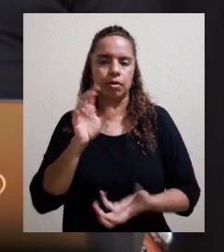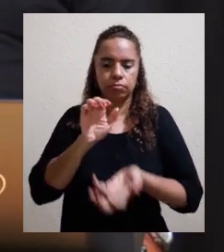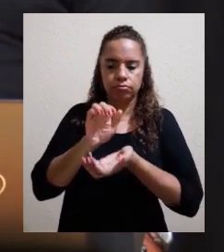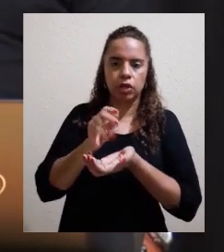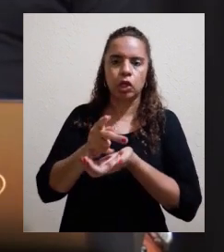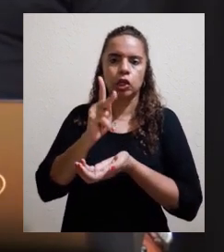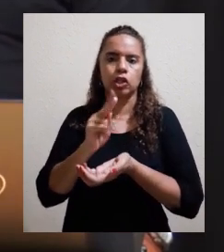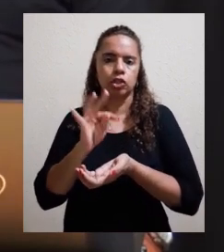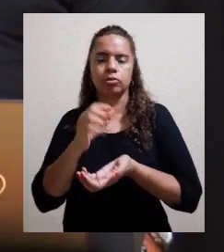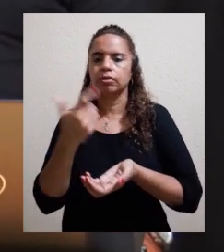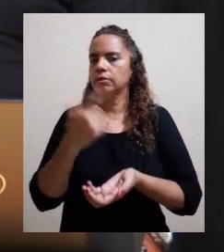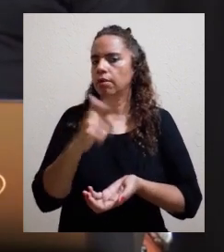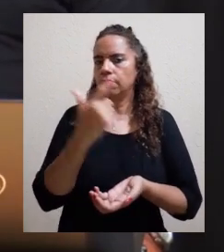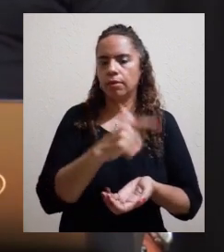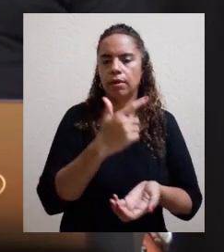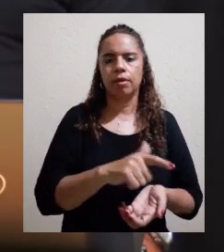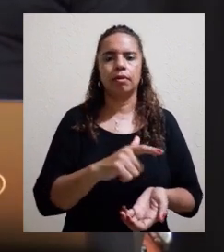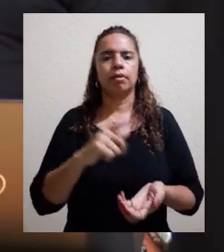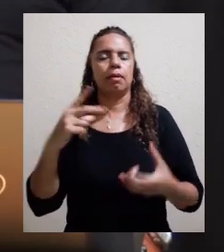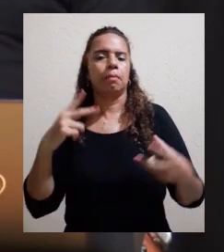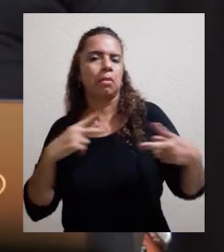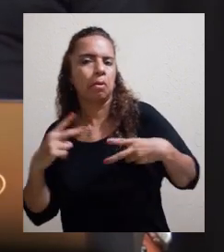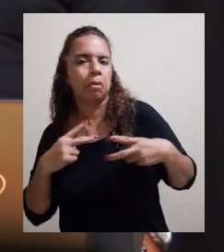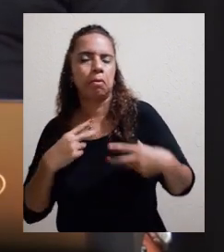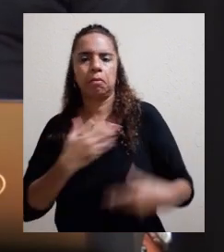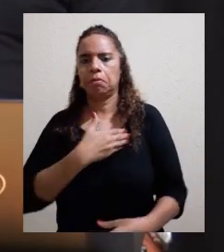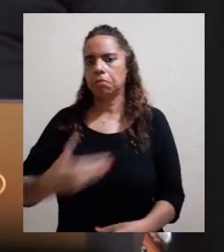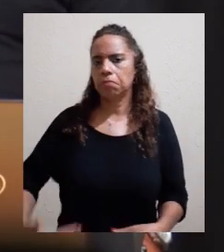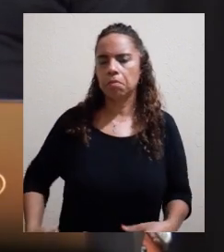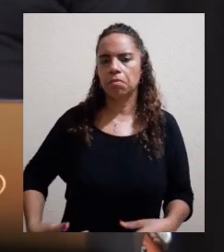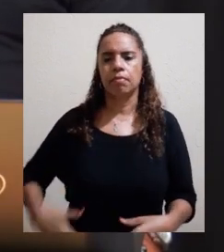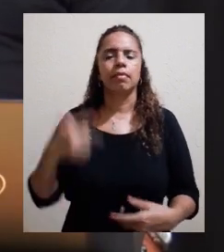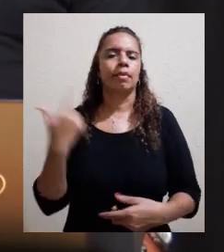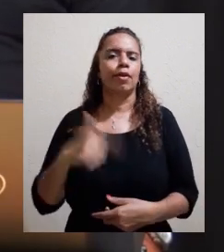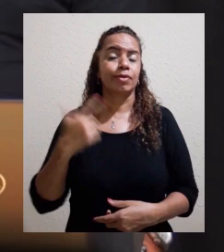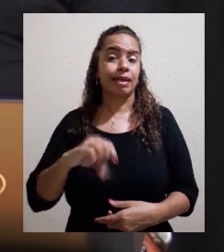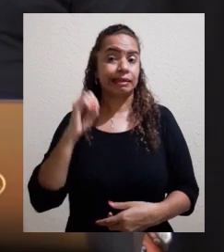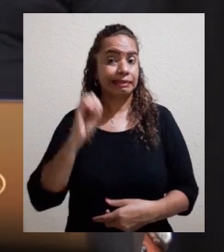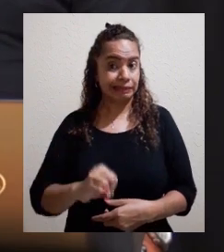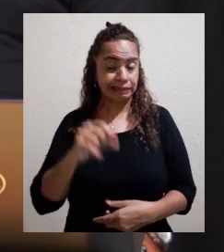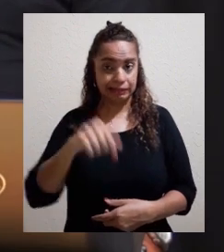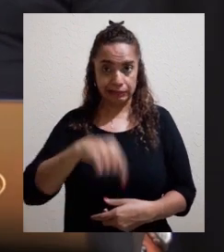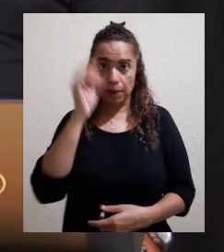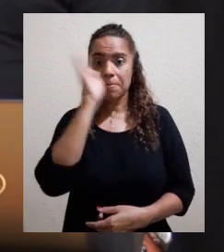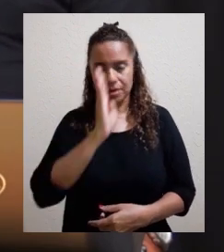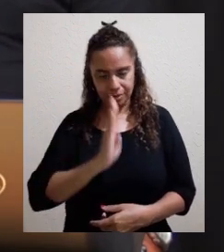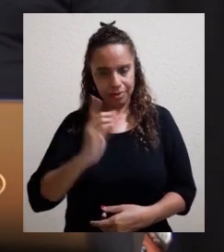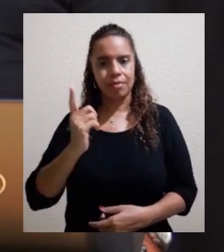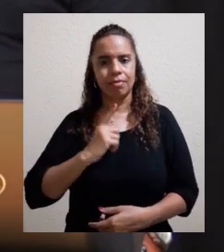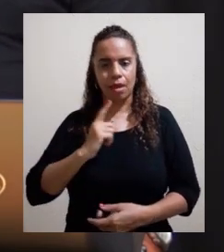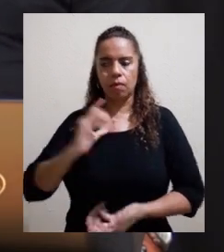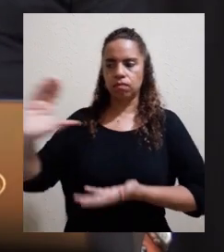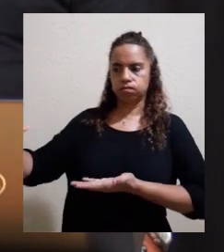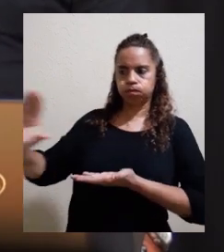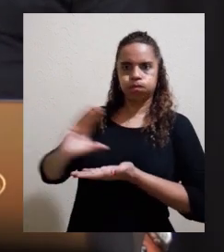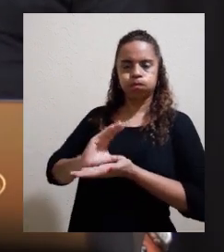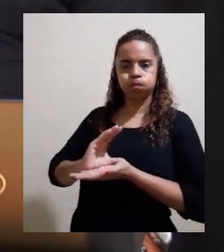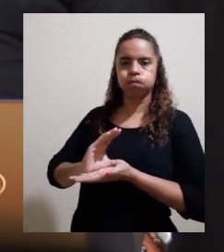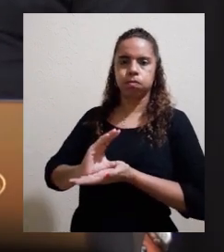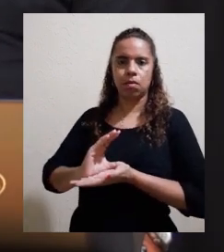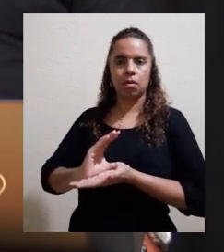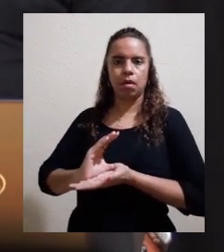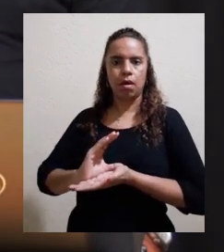no âmbito privado, né? Então, se a gente tivesse grana